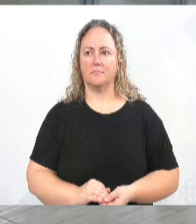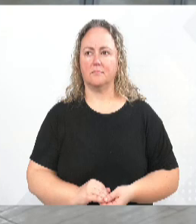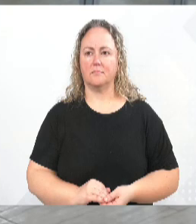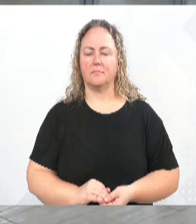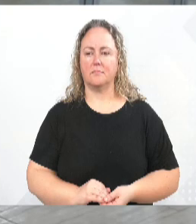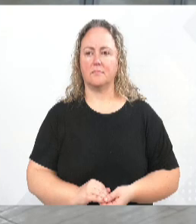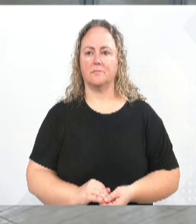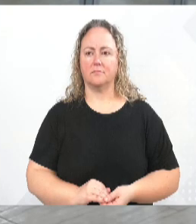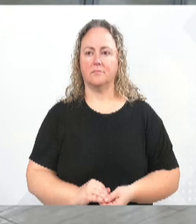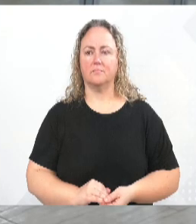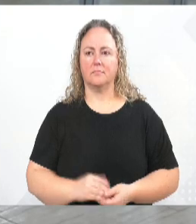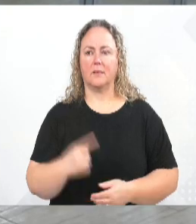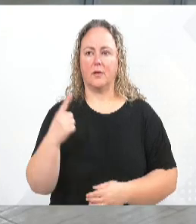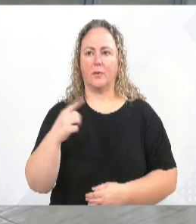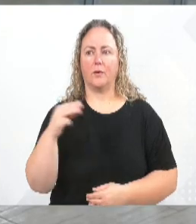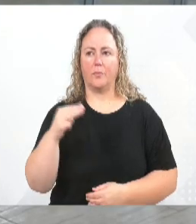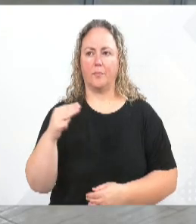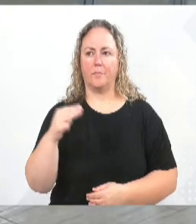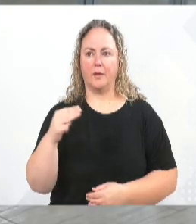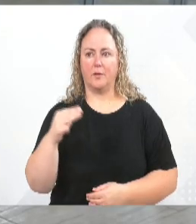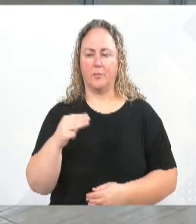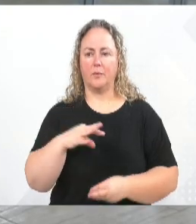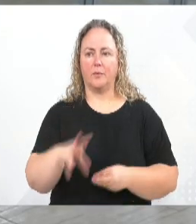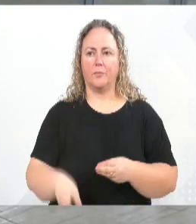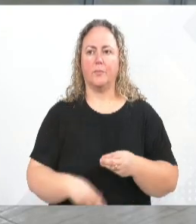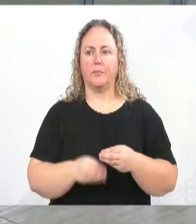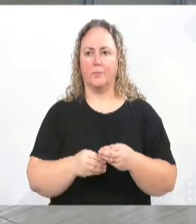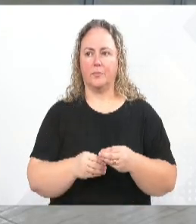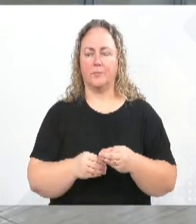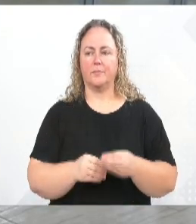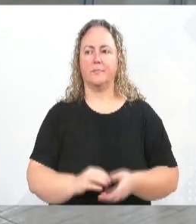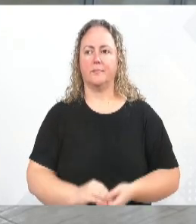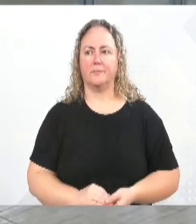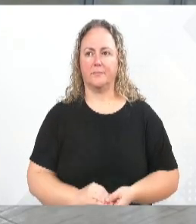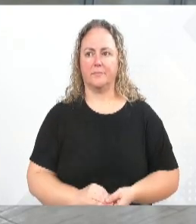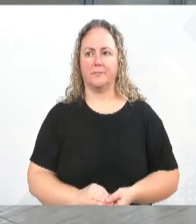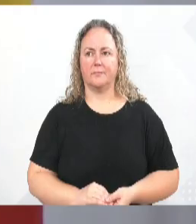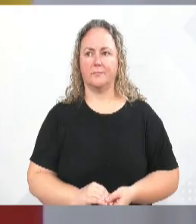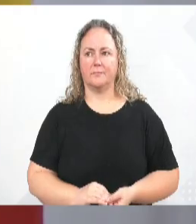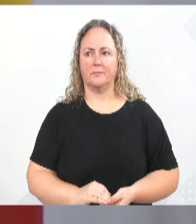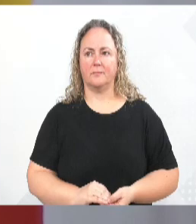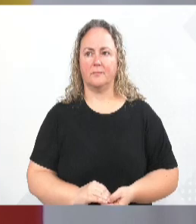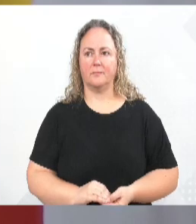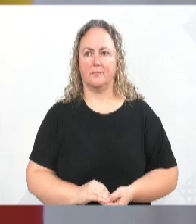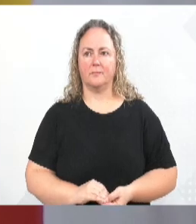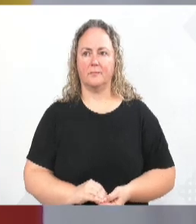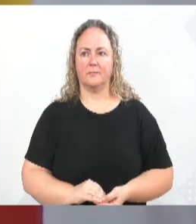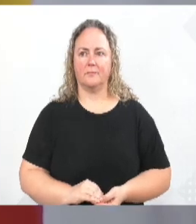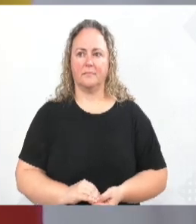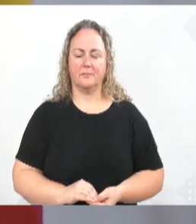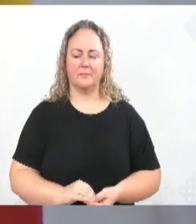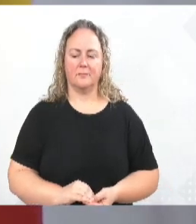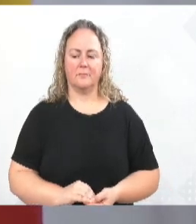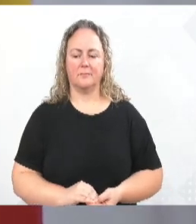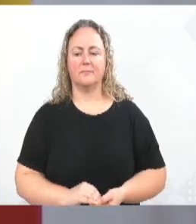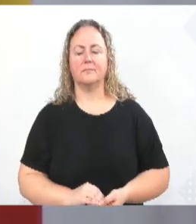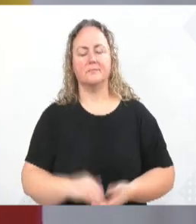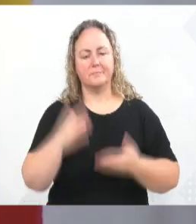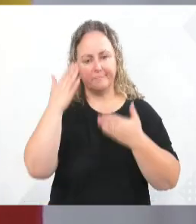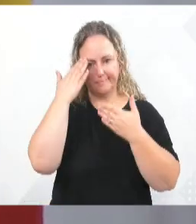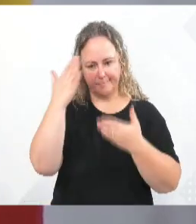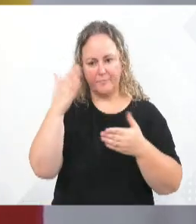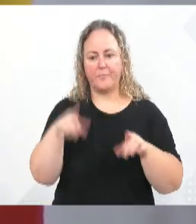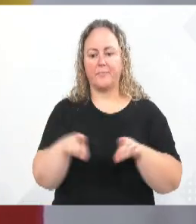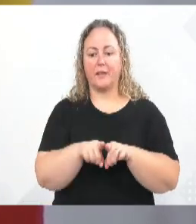Ok, então mais 1 minuto a Vossa Excelência, devido à parte, mais 1 minuto e 30. Obrigado, senhores vereadores. Outro ponto que